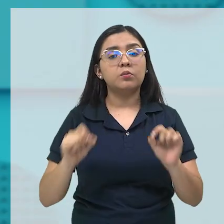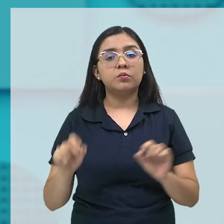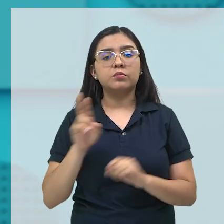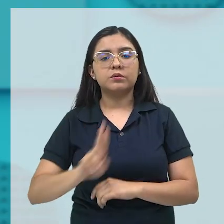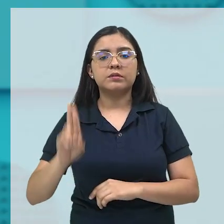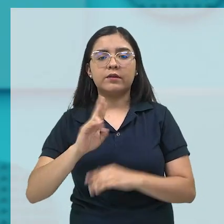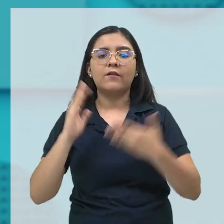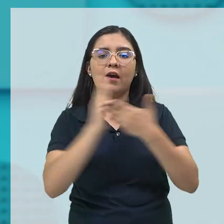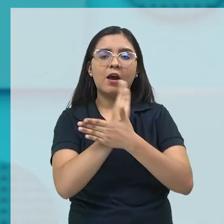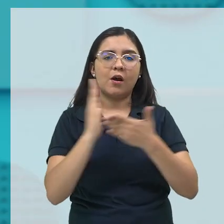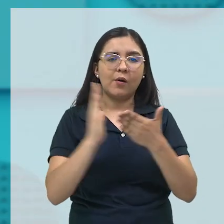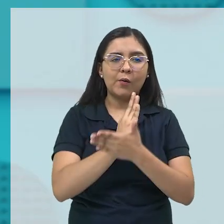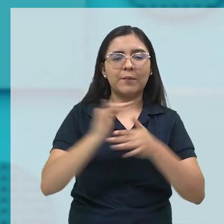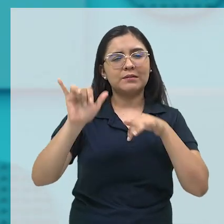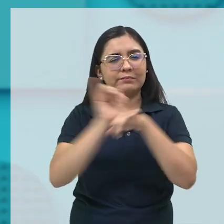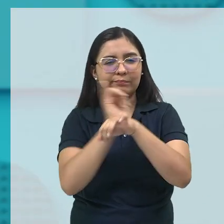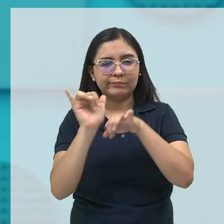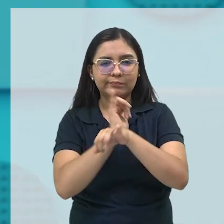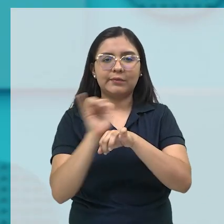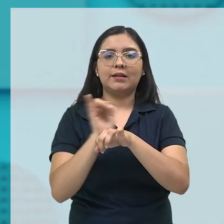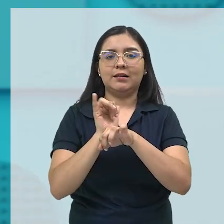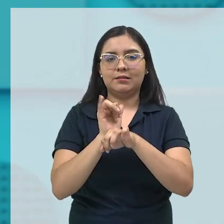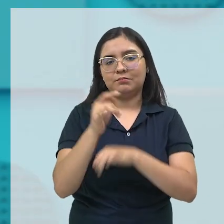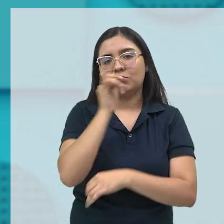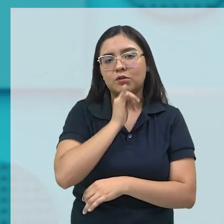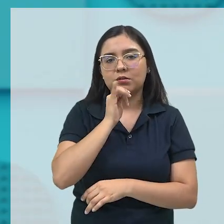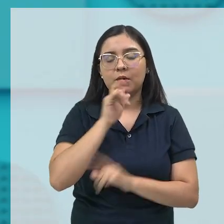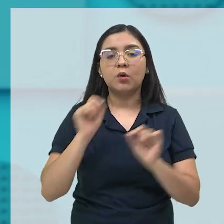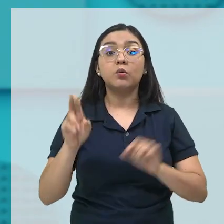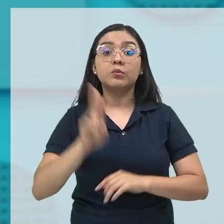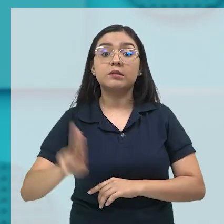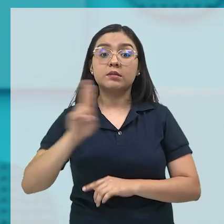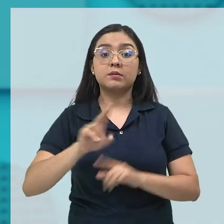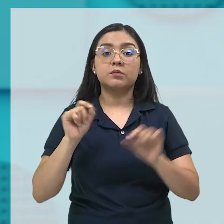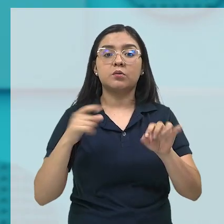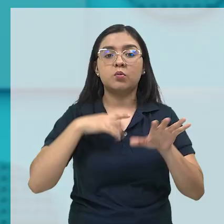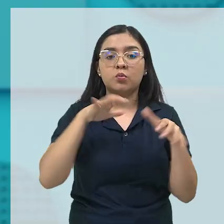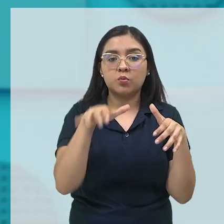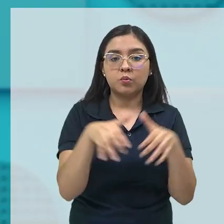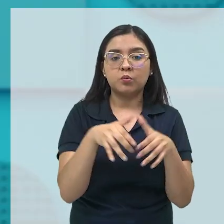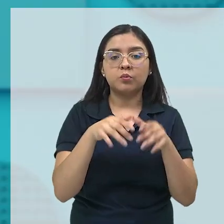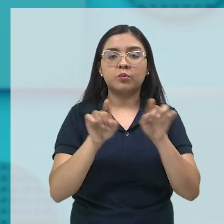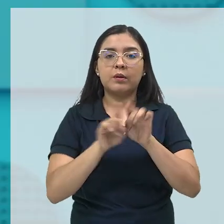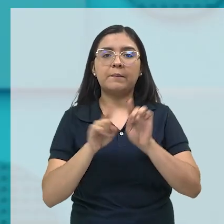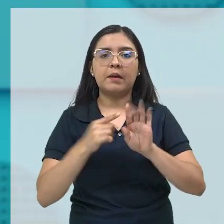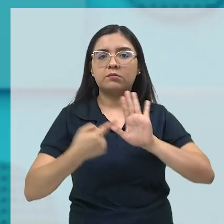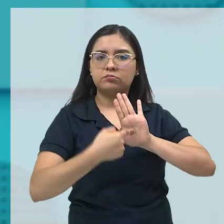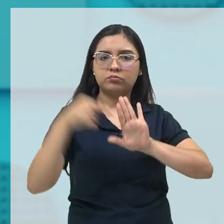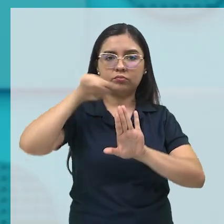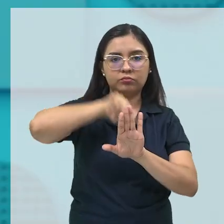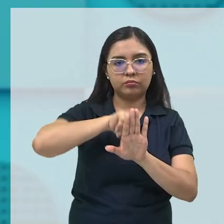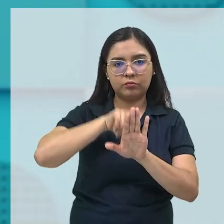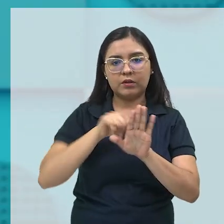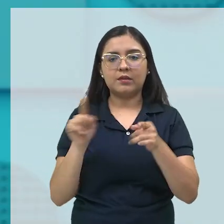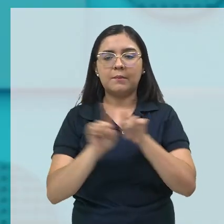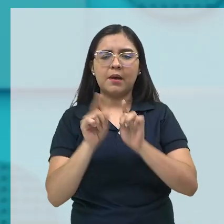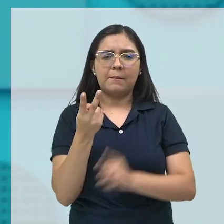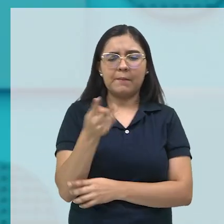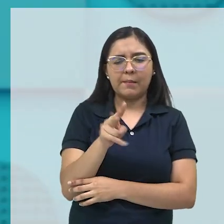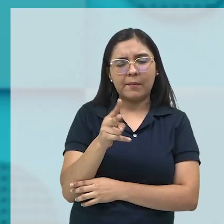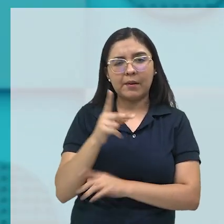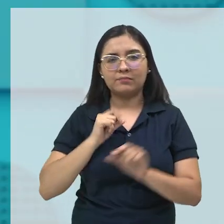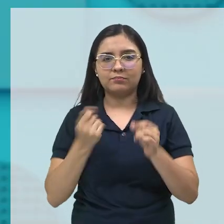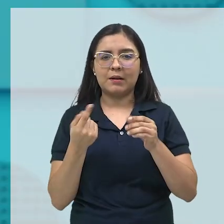de algumas artimanhas, como, por exemplo, utilizar o duplo sentido ali, né, uma letra que estava